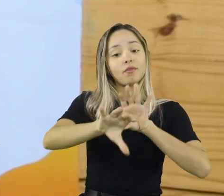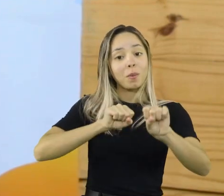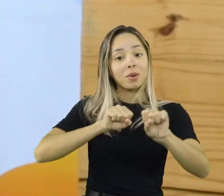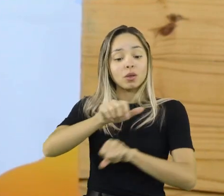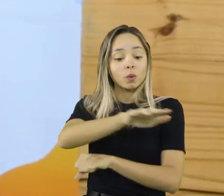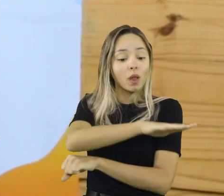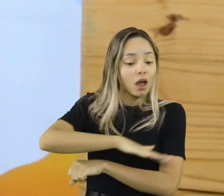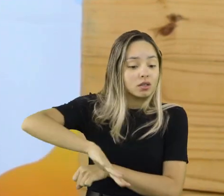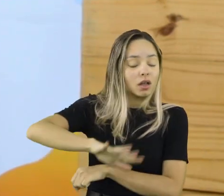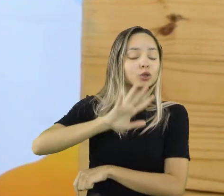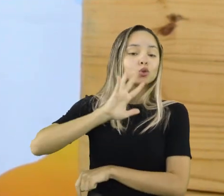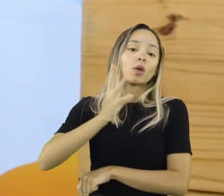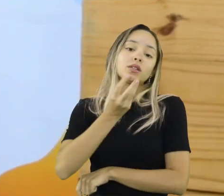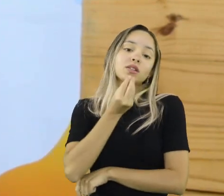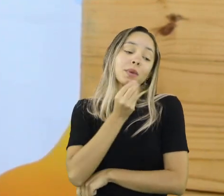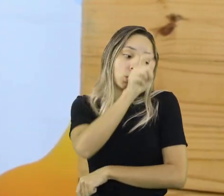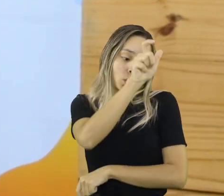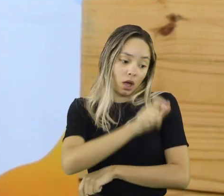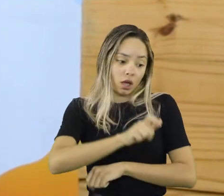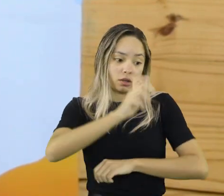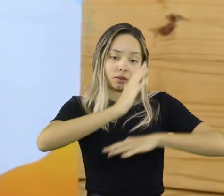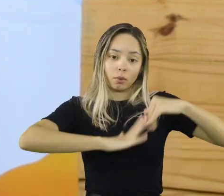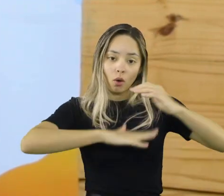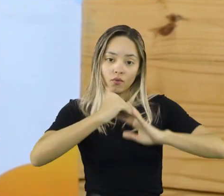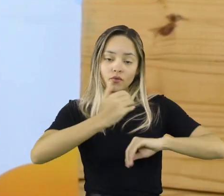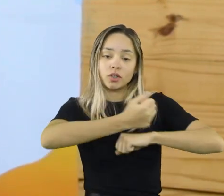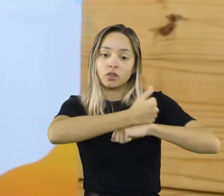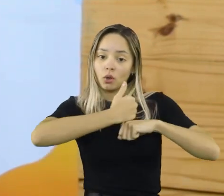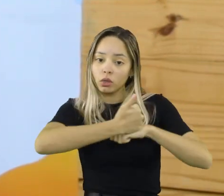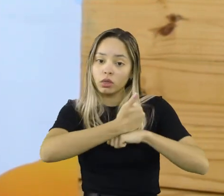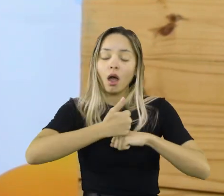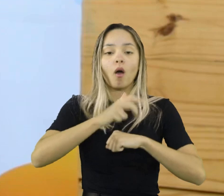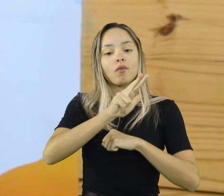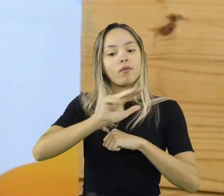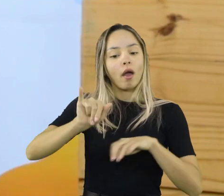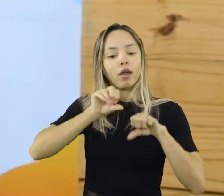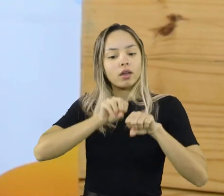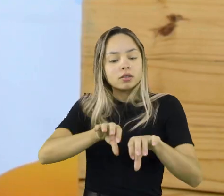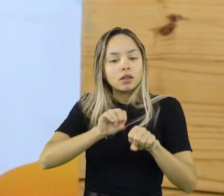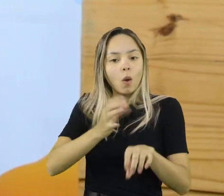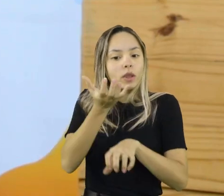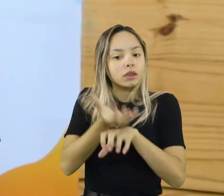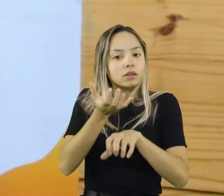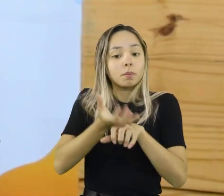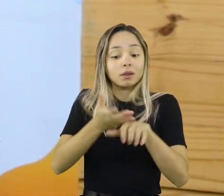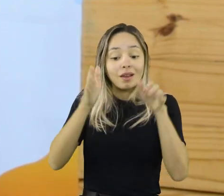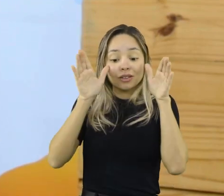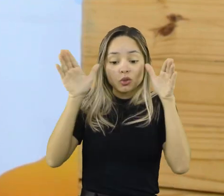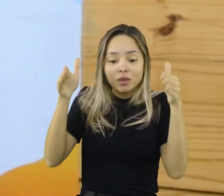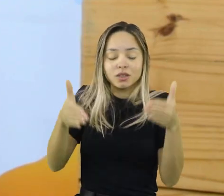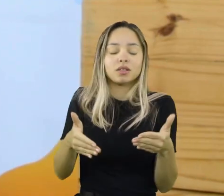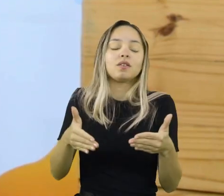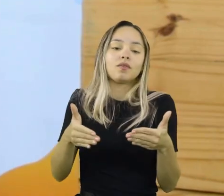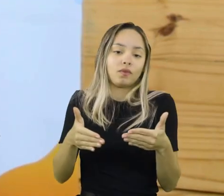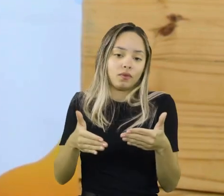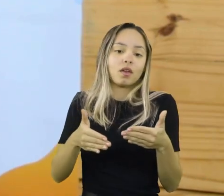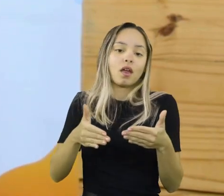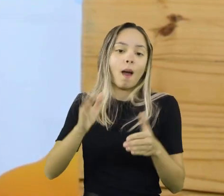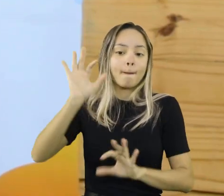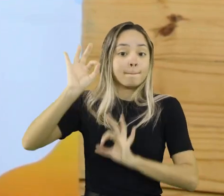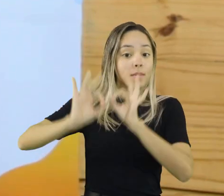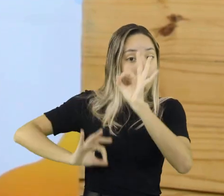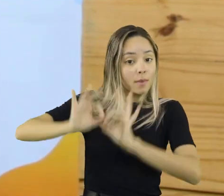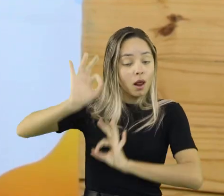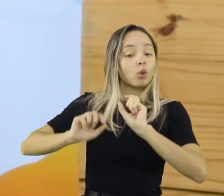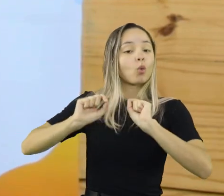de conhecimento, onde esse profissional vai atuar na sua disciplina específica, preparando aí para